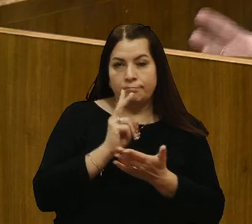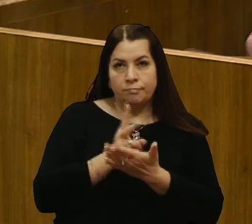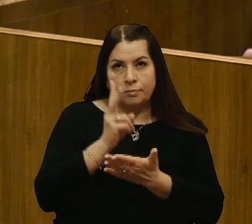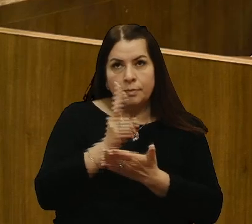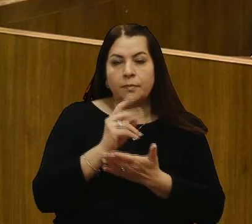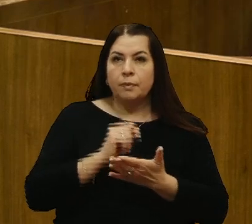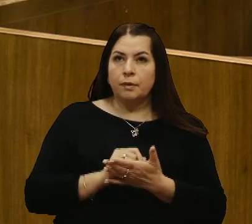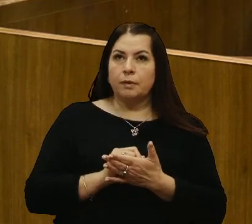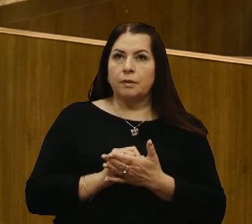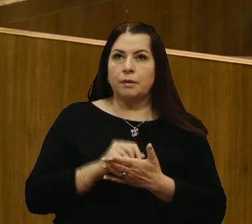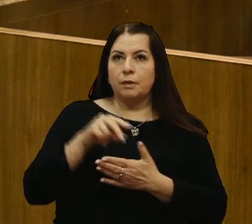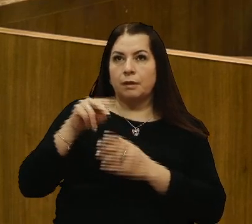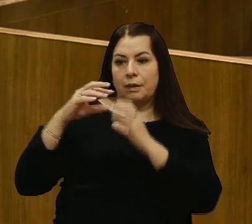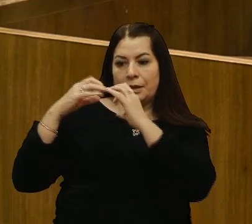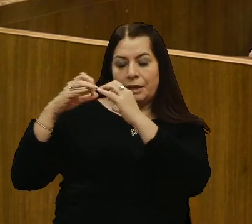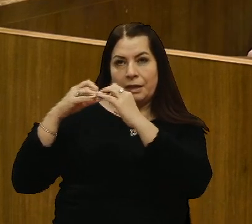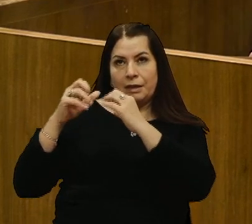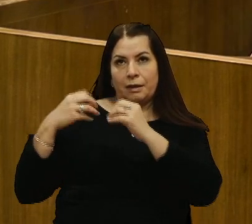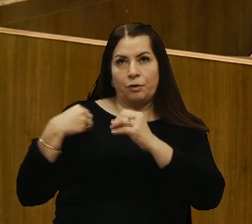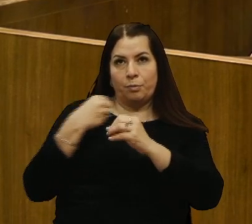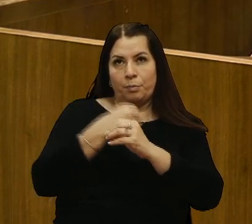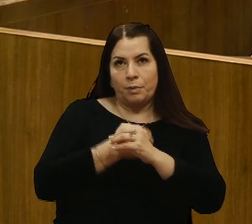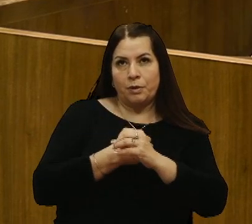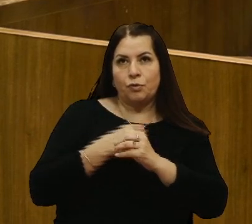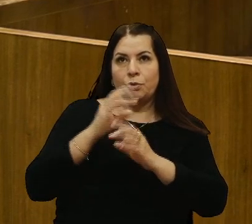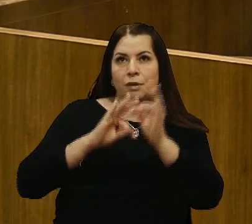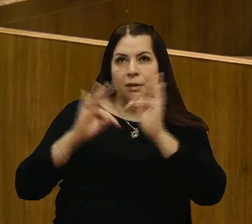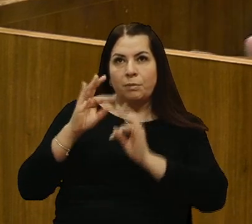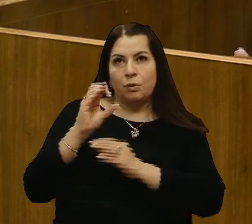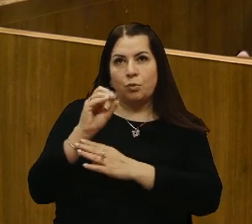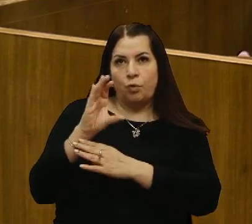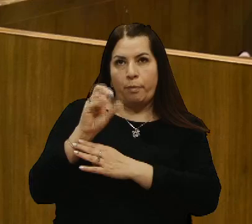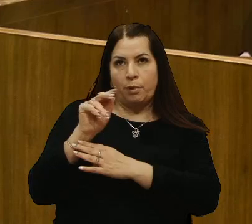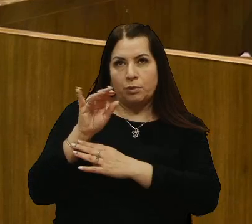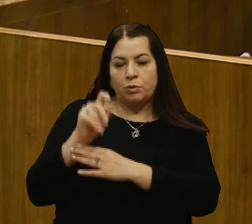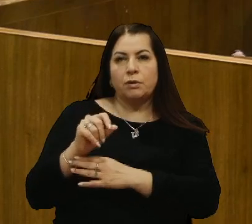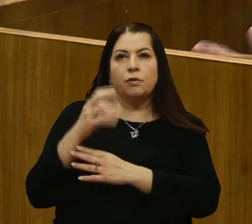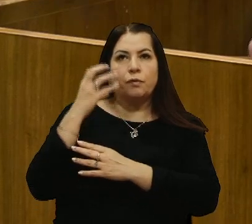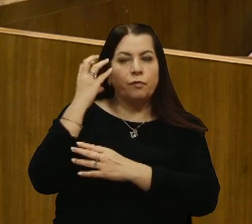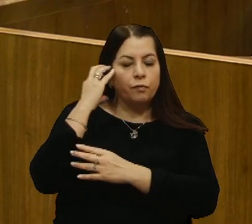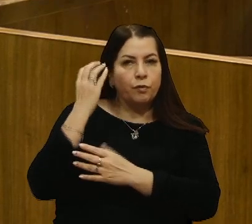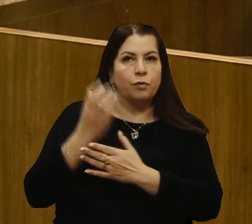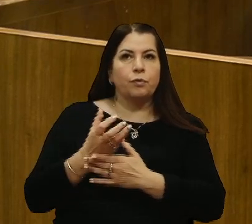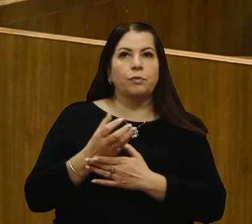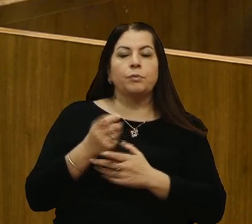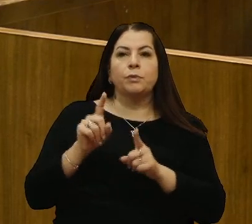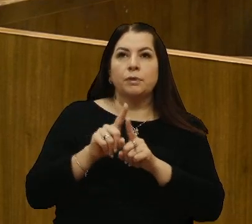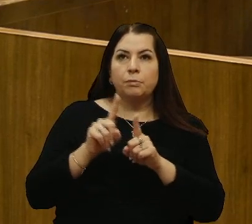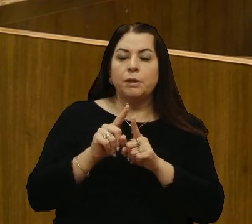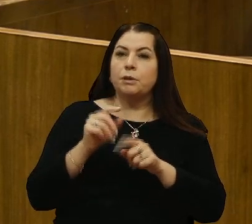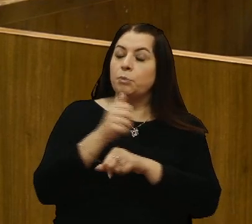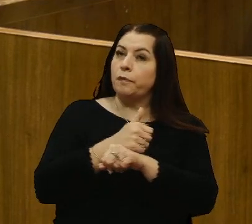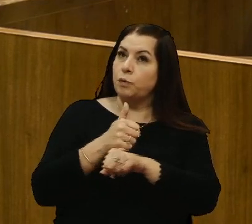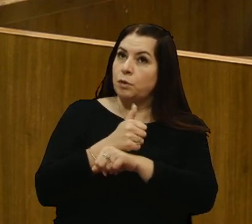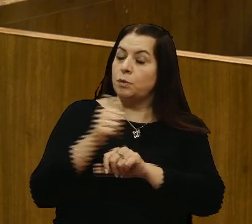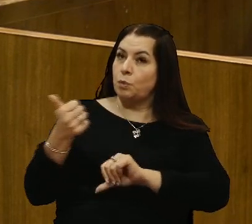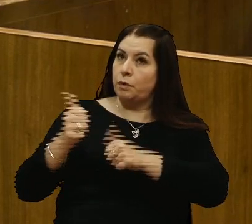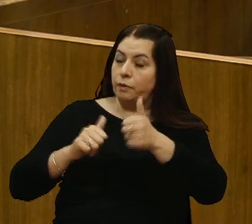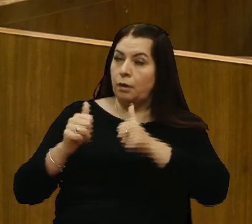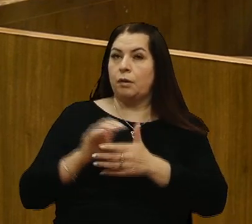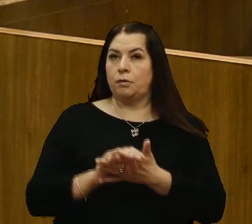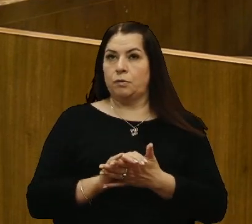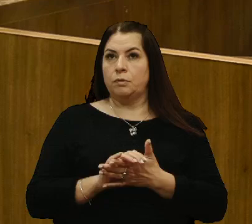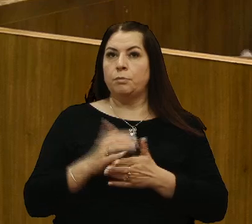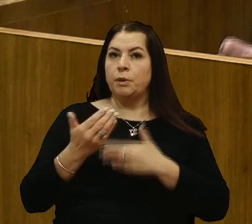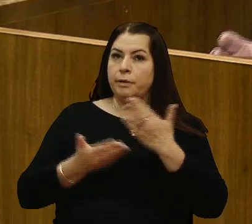como neuropediatria, terapia ocupacional, fonoaudiologia, bem como profissionais qualificados